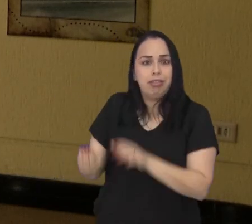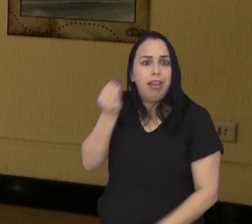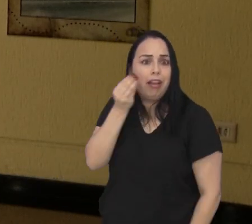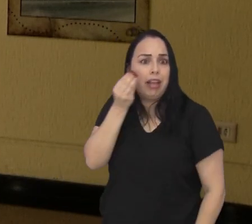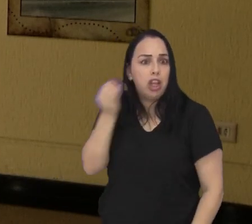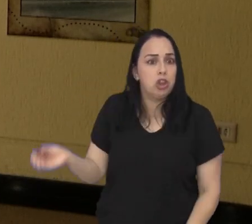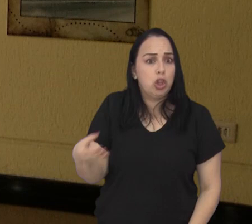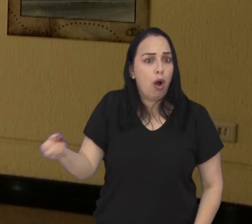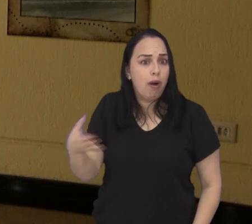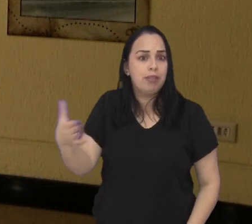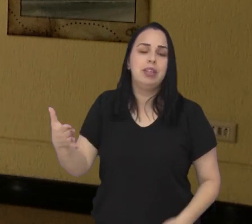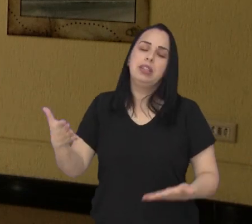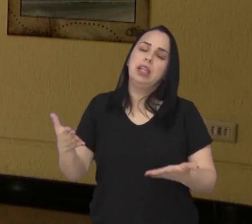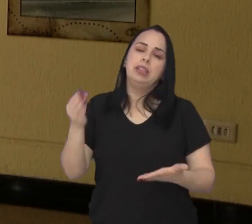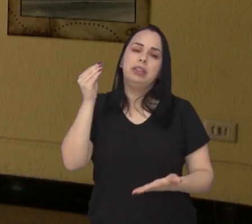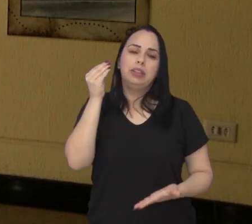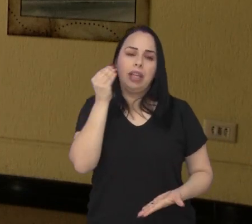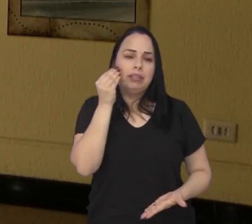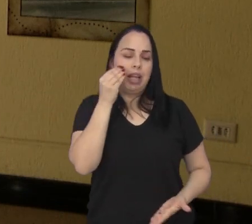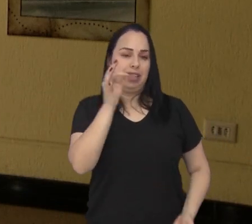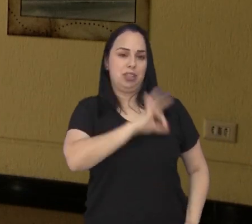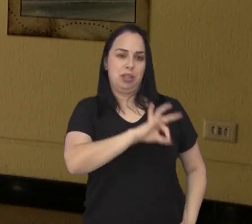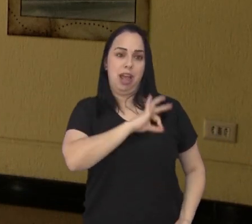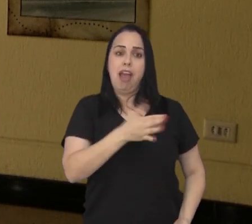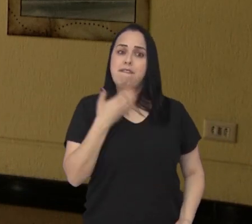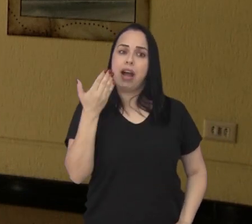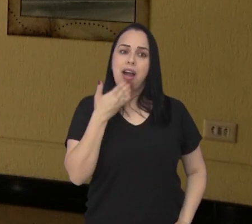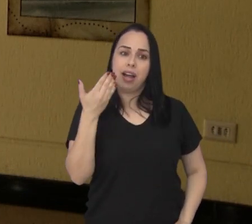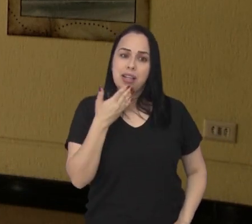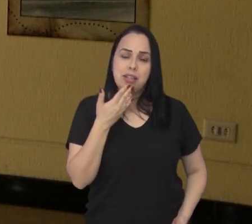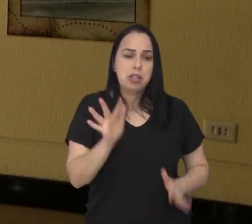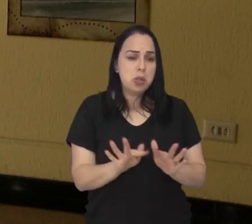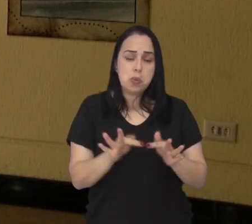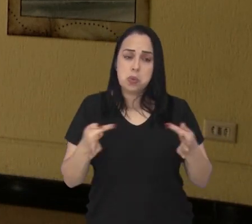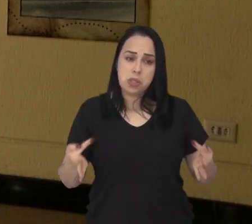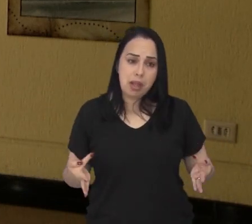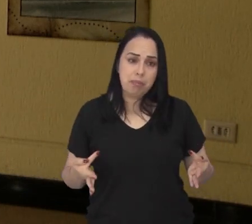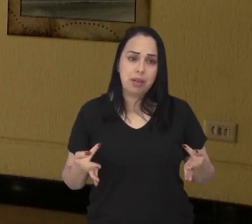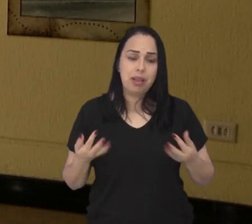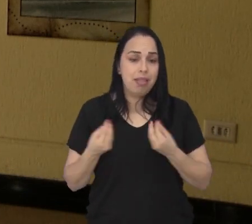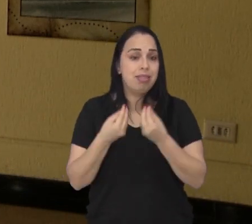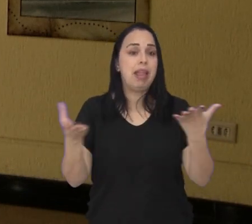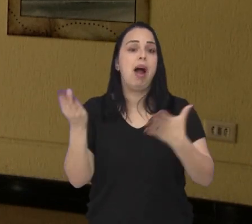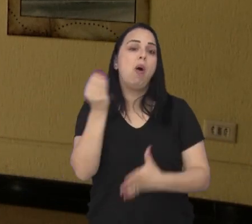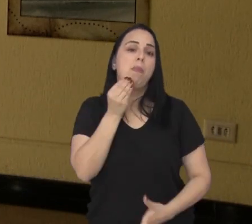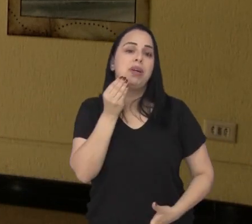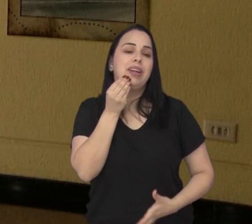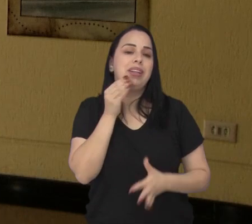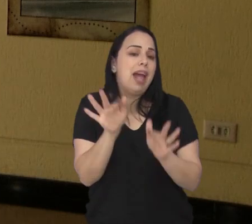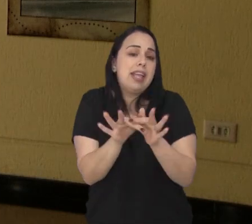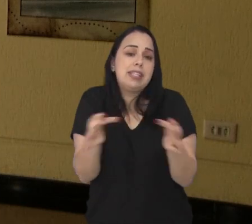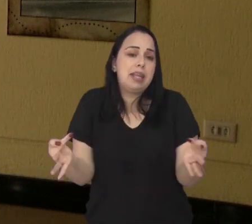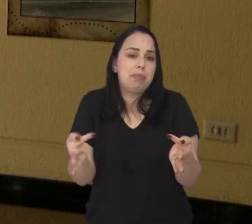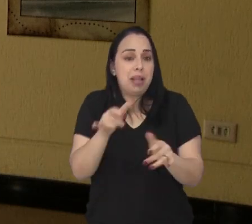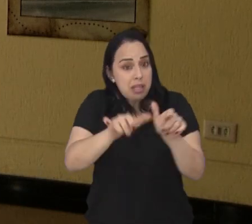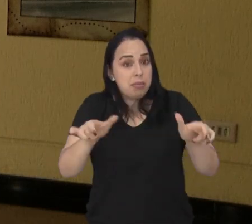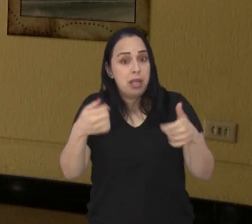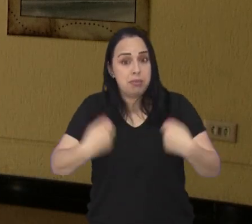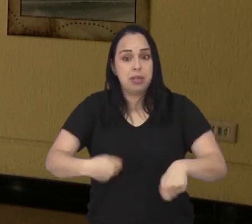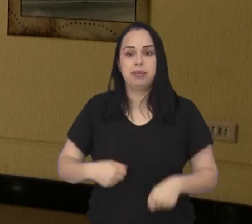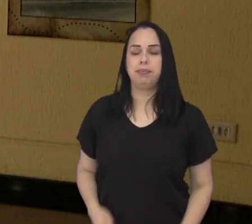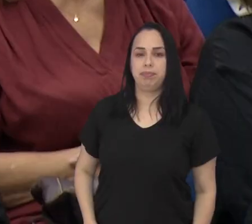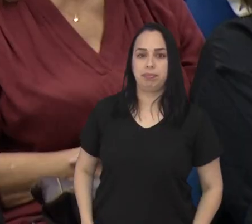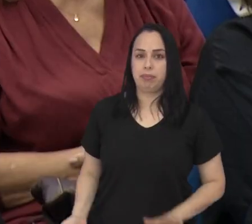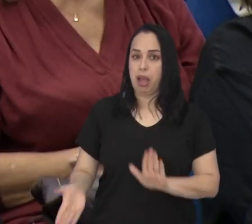tentar uma coisa diferente e gerar emprego e renda uma coisa muito muito fácil numa coisa muito simples dar oportunidade é isso que as